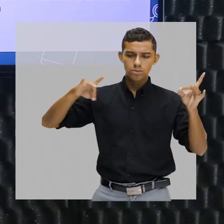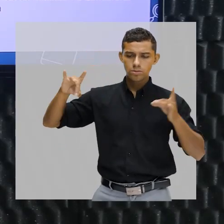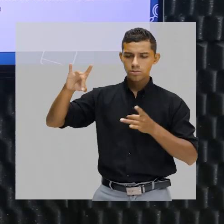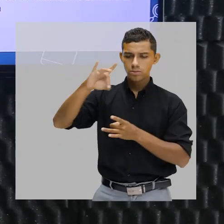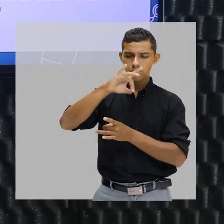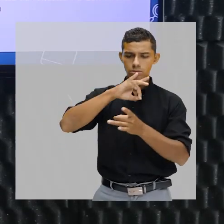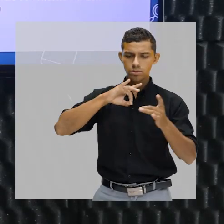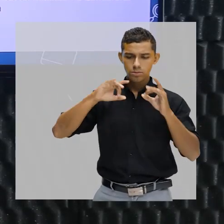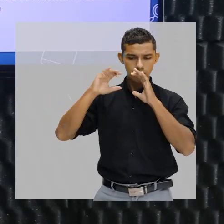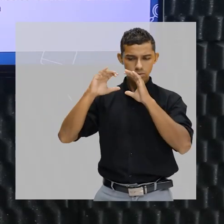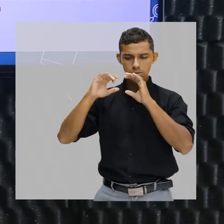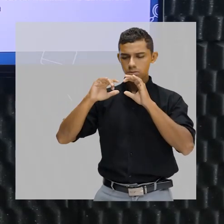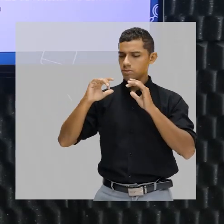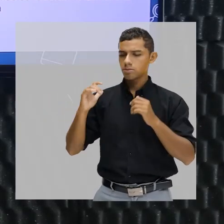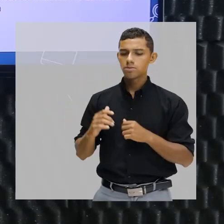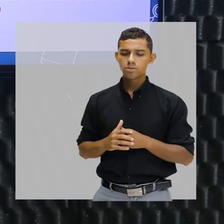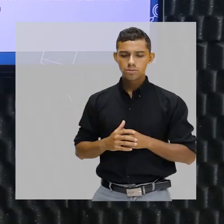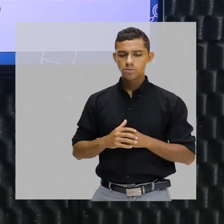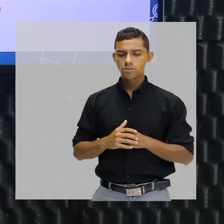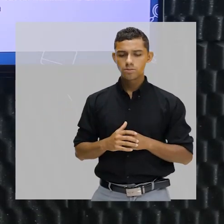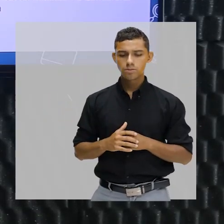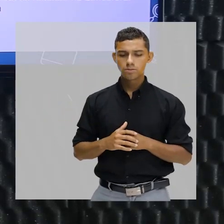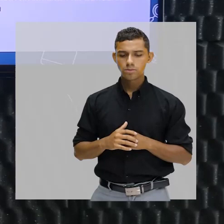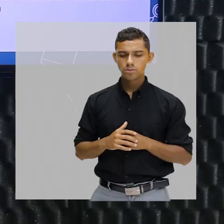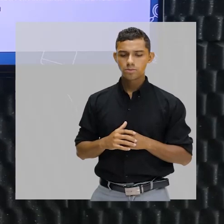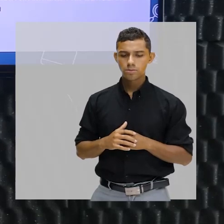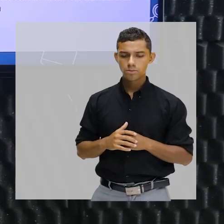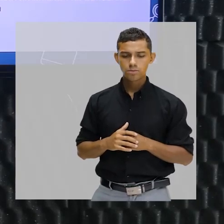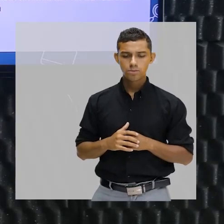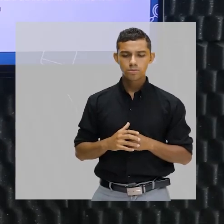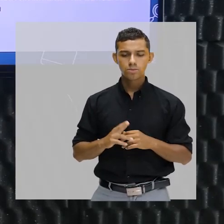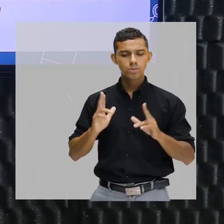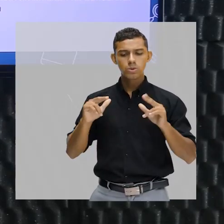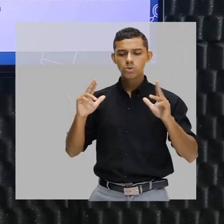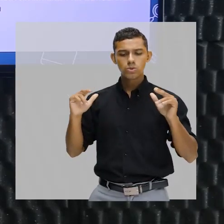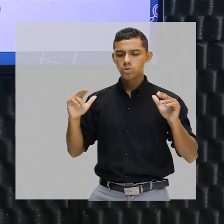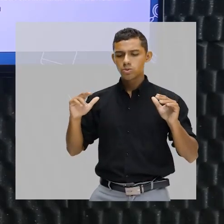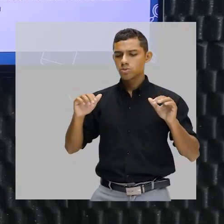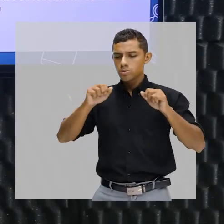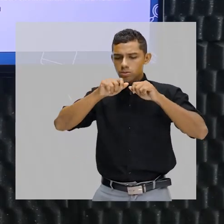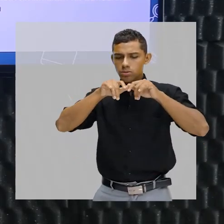né? E a última, nunca poderiam ser emitidas a partir da Lua.